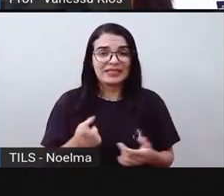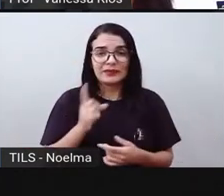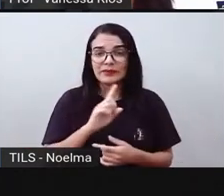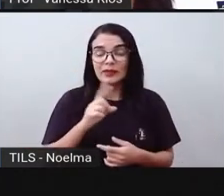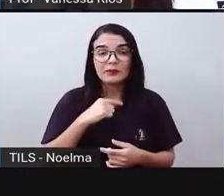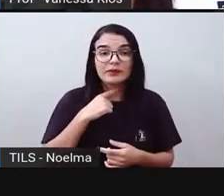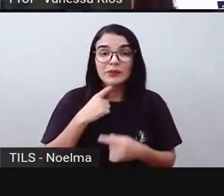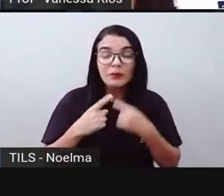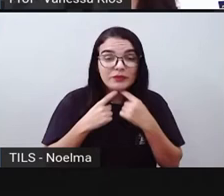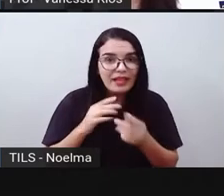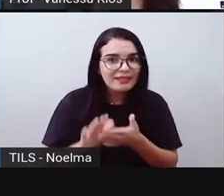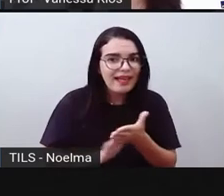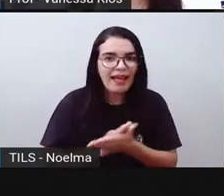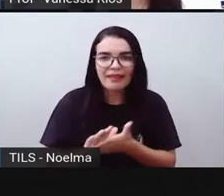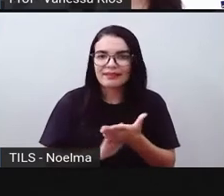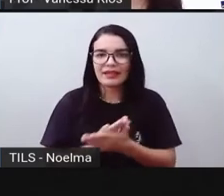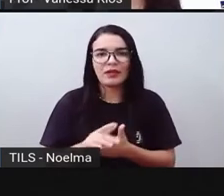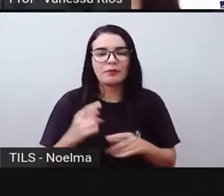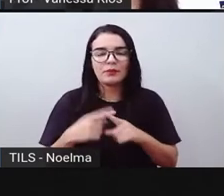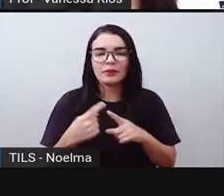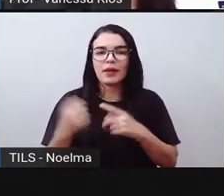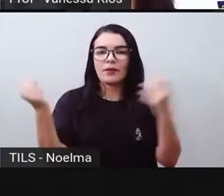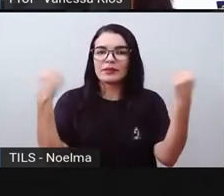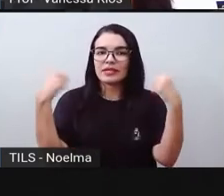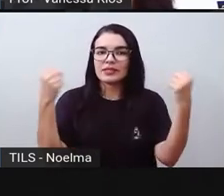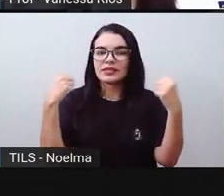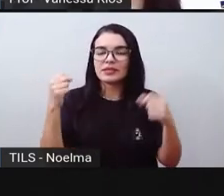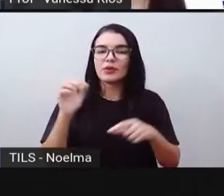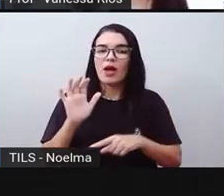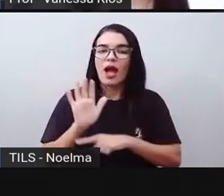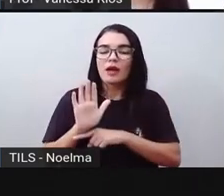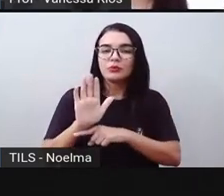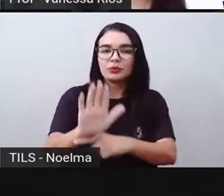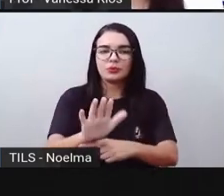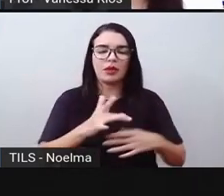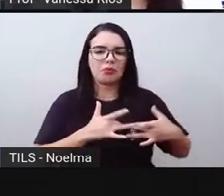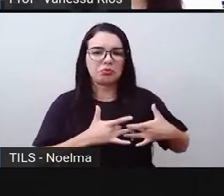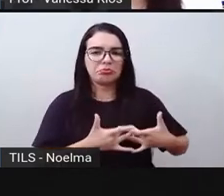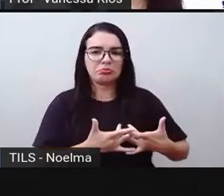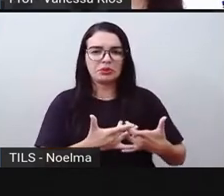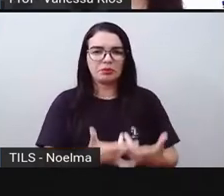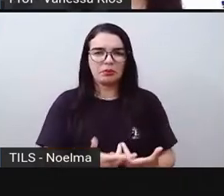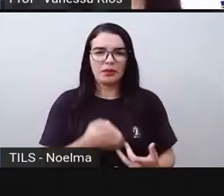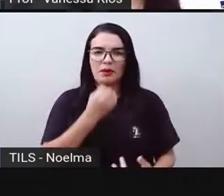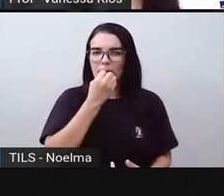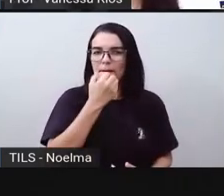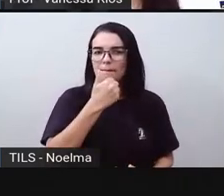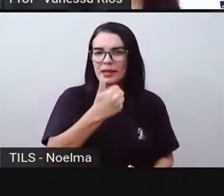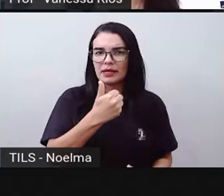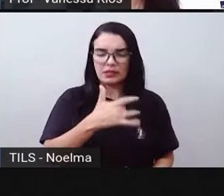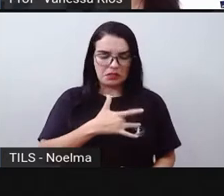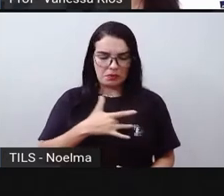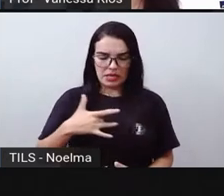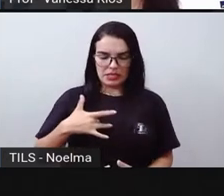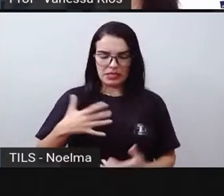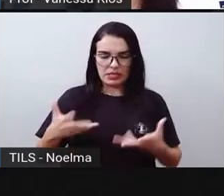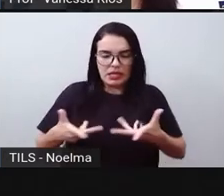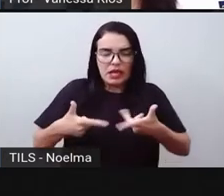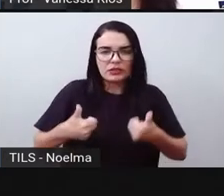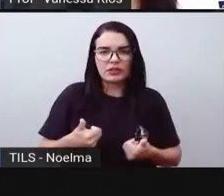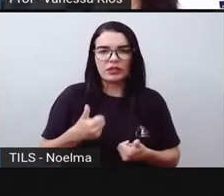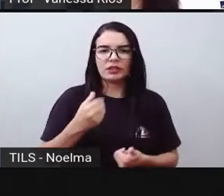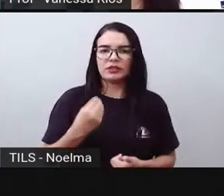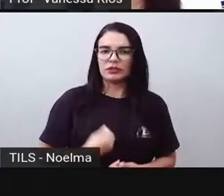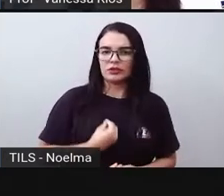exercícios físicos contribuem para o bem-estar e para a qualidade de vida. Exercitar o corpo traz